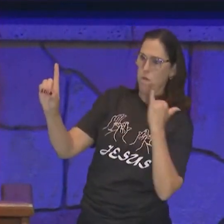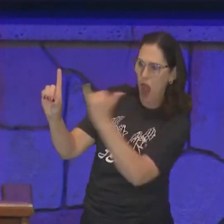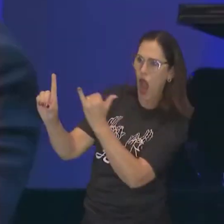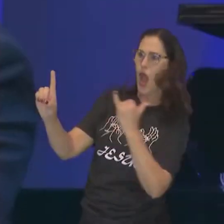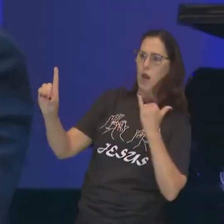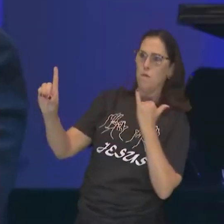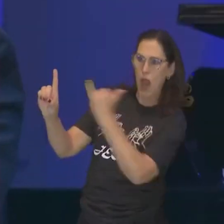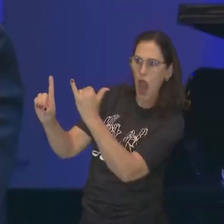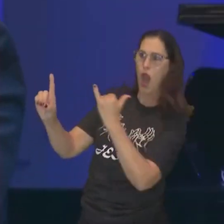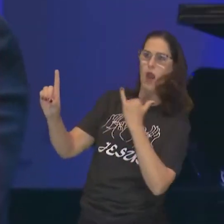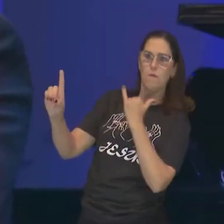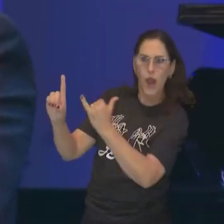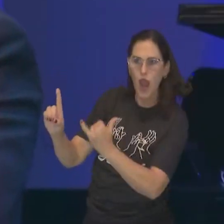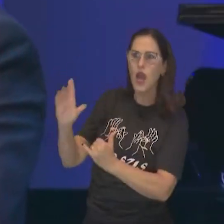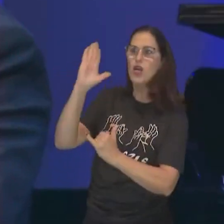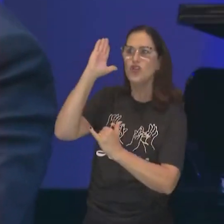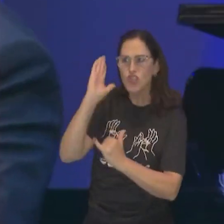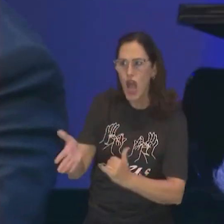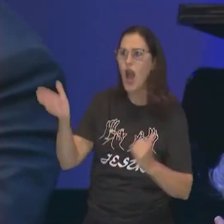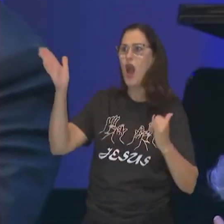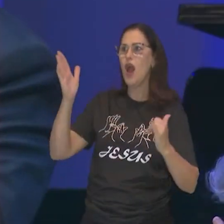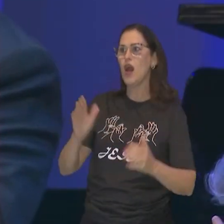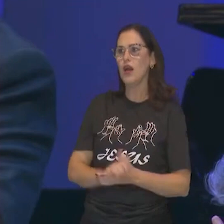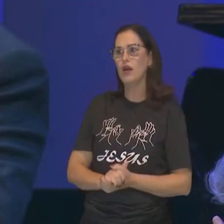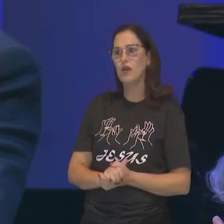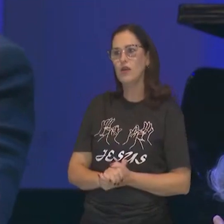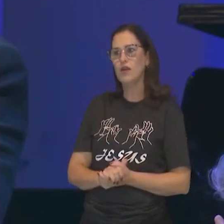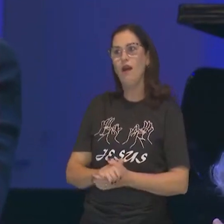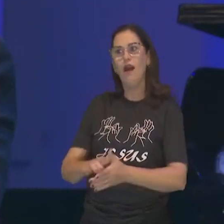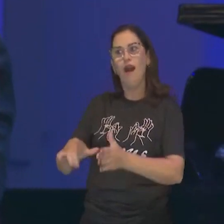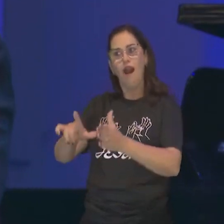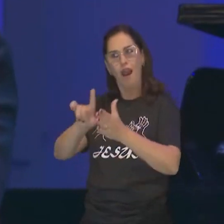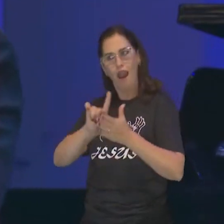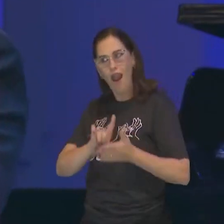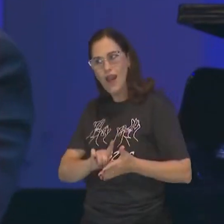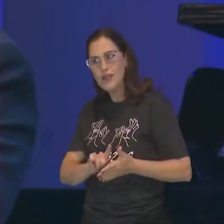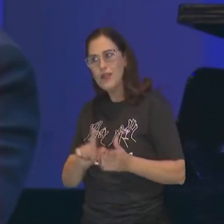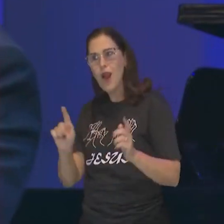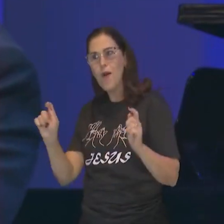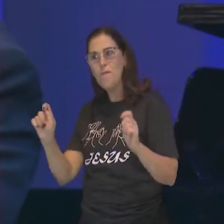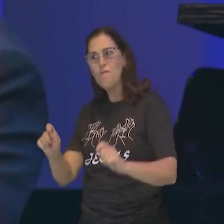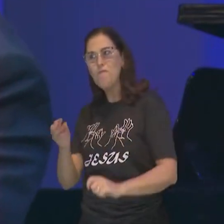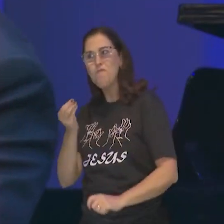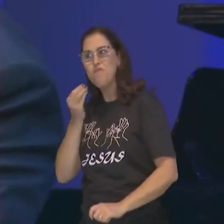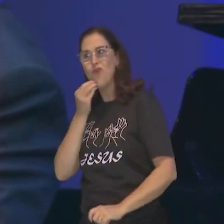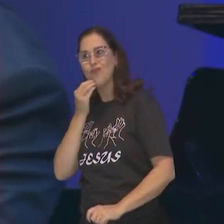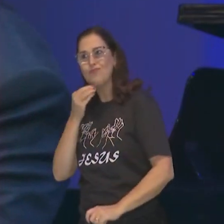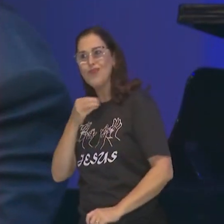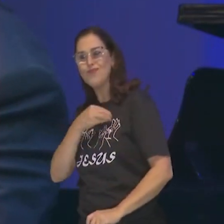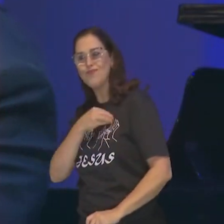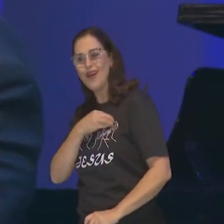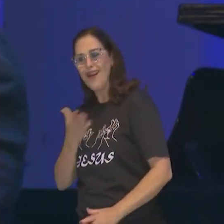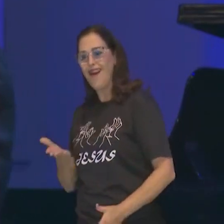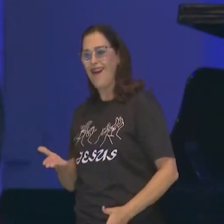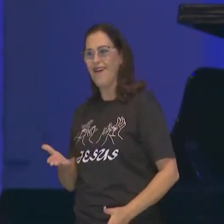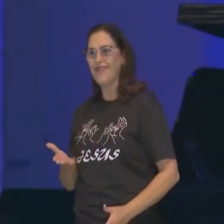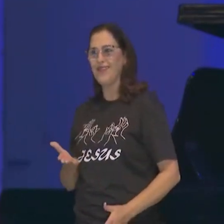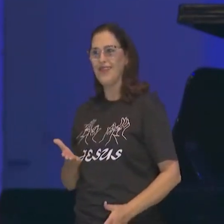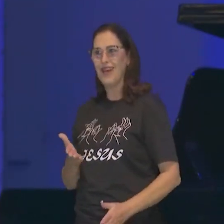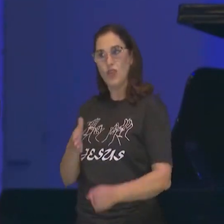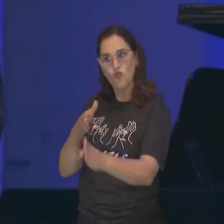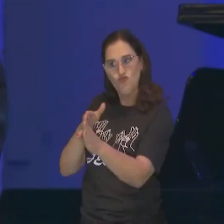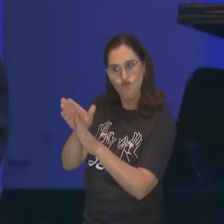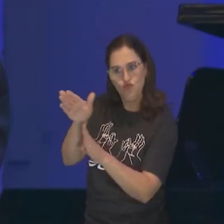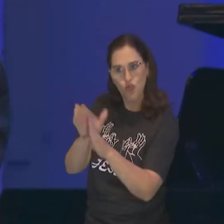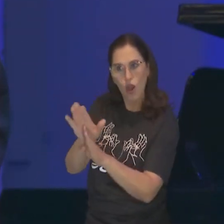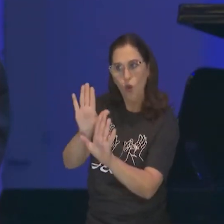meus irmãos, sempre surgem diante da possibilidade de um pecado e nos alertam para